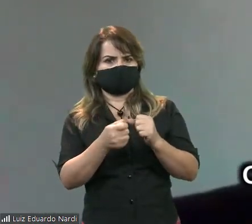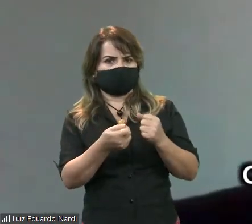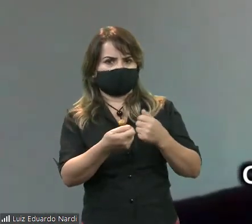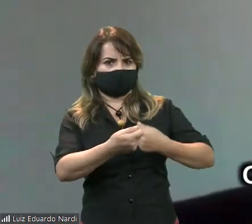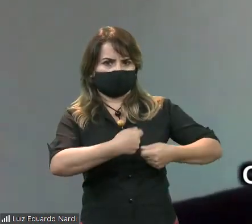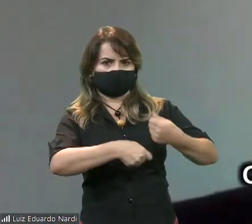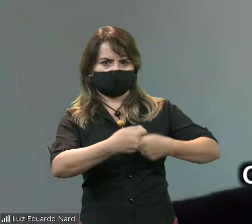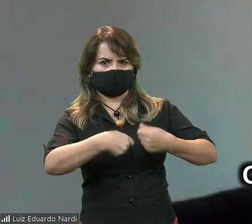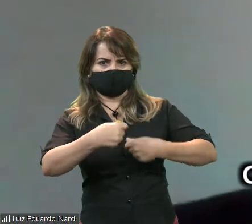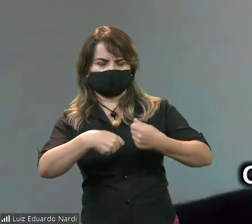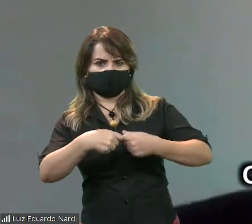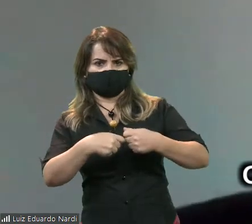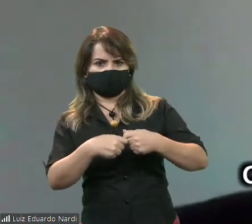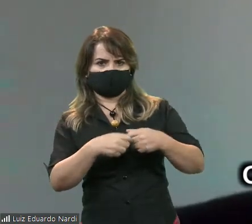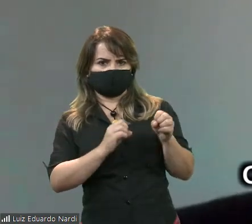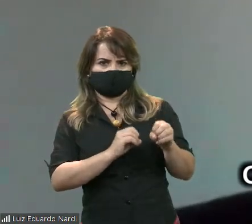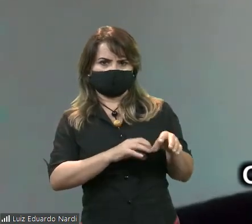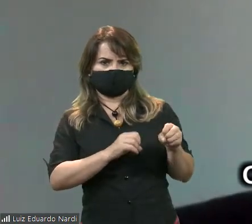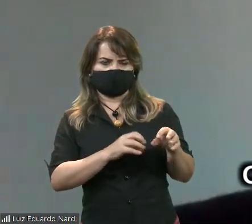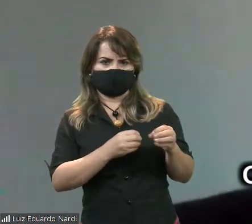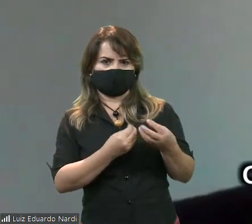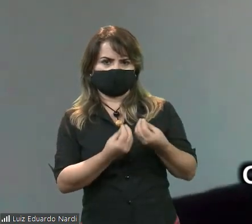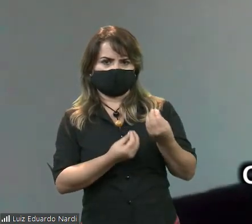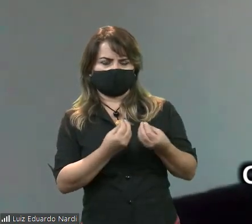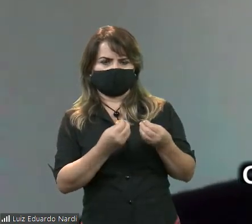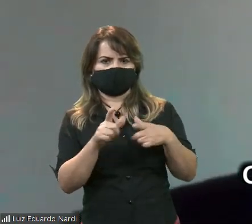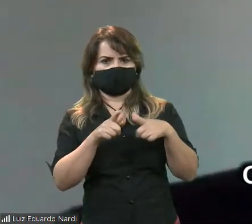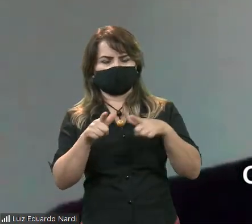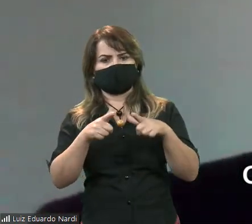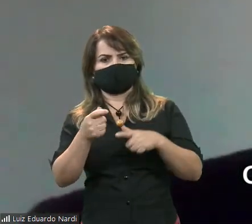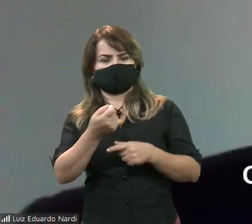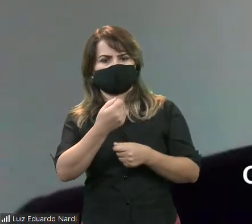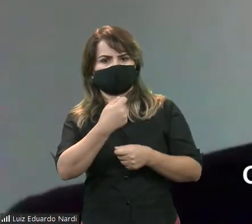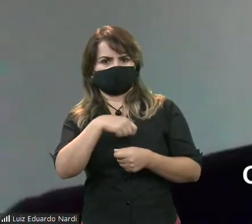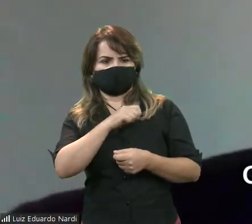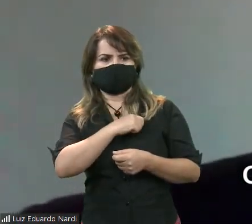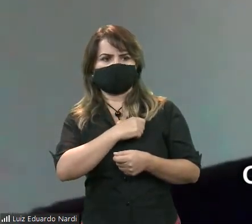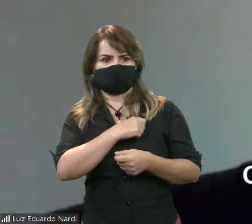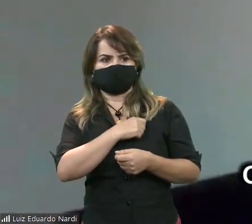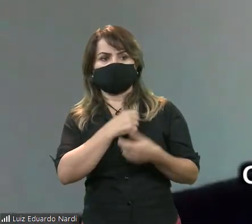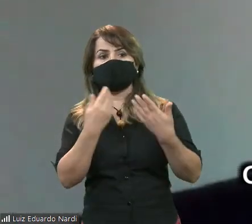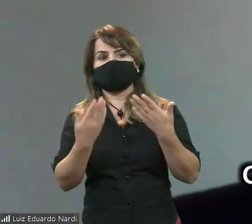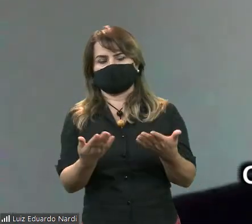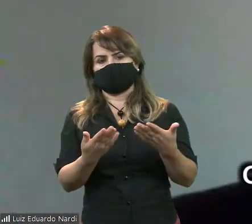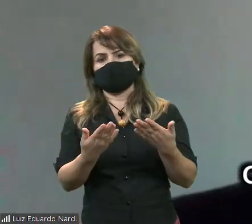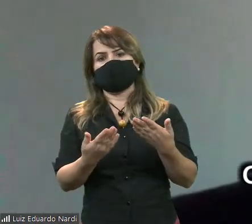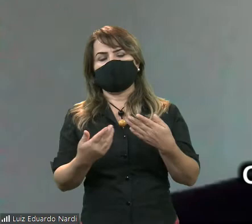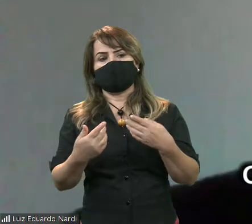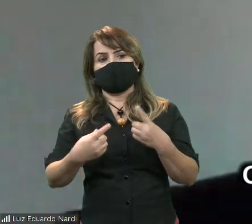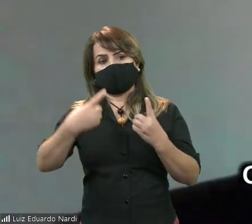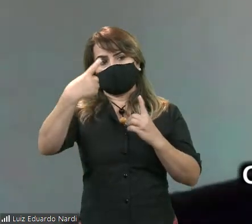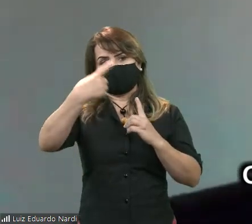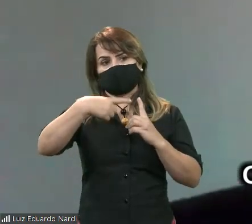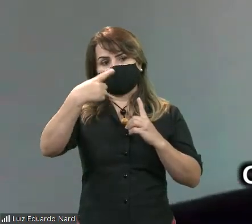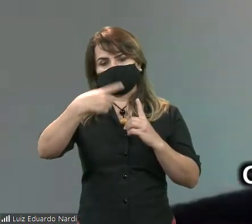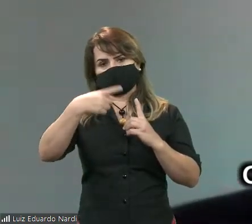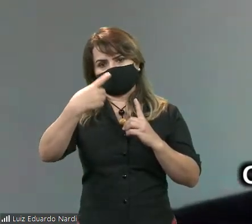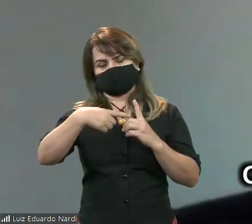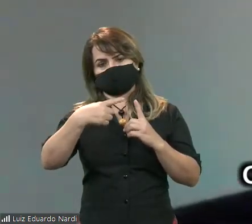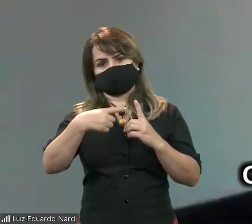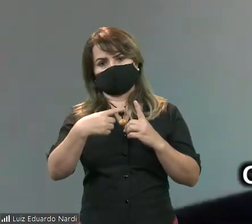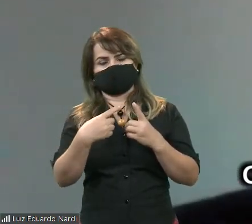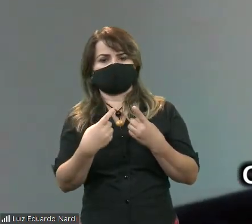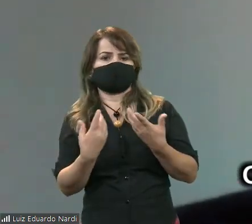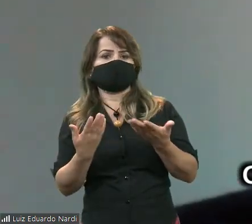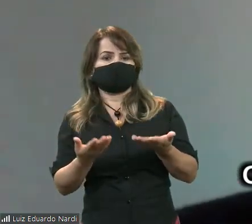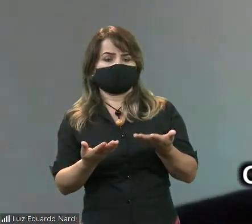Eu não vejo isso, não vejo absolutamente nenhum objetivo de união. Nós estamos